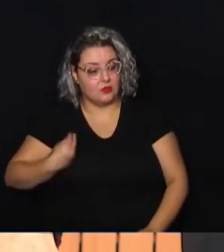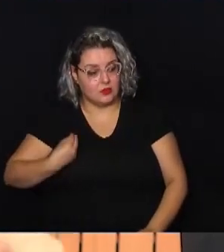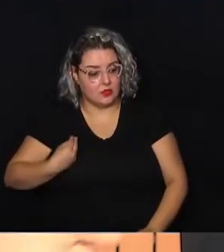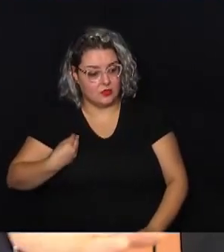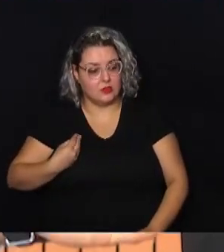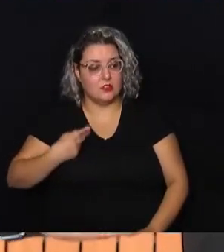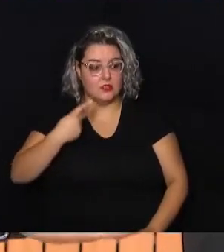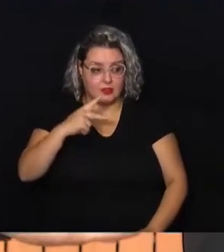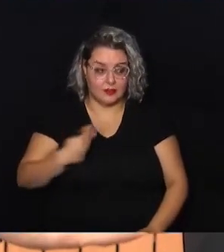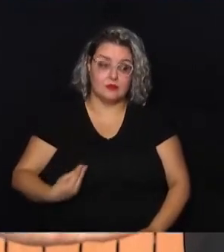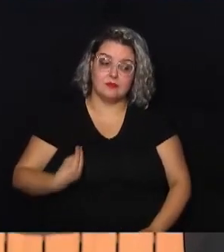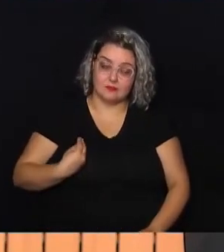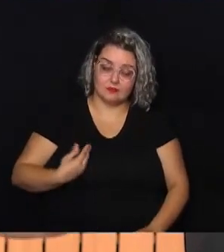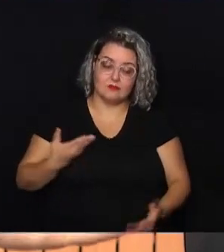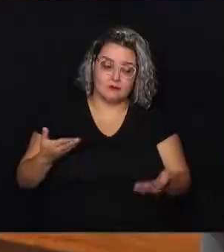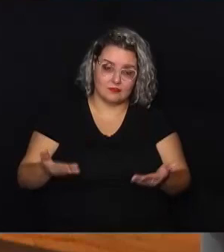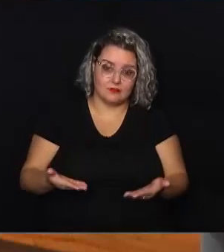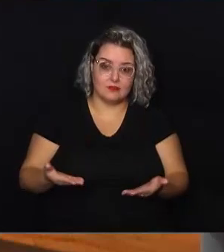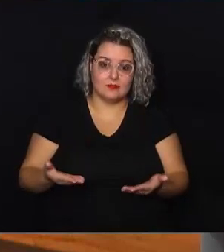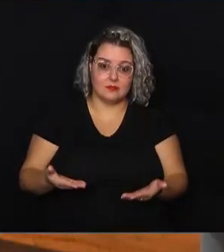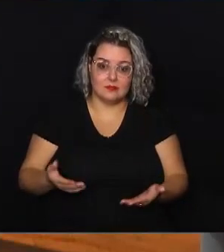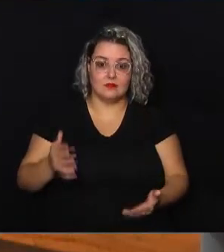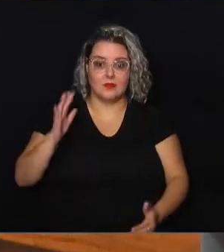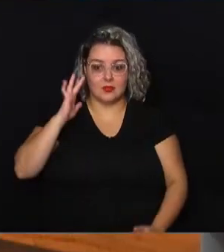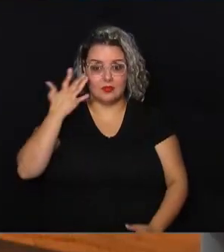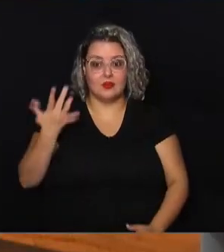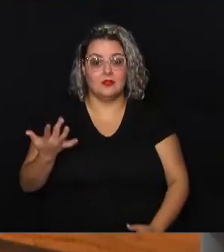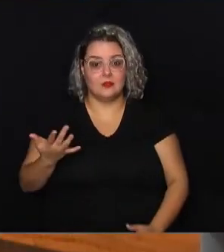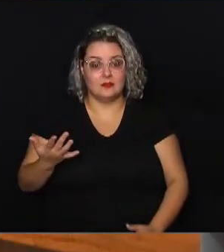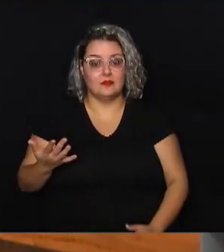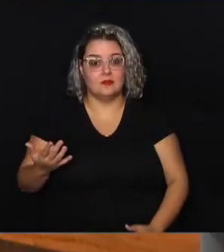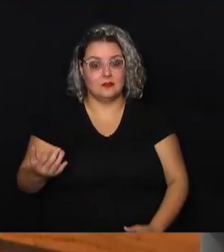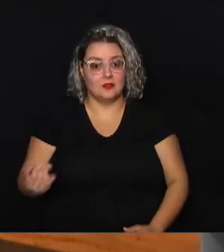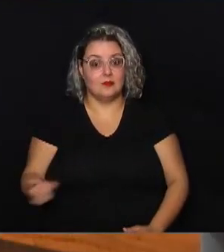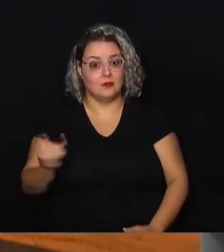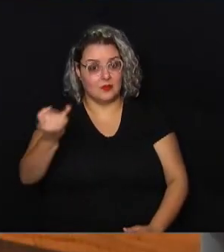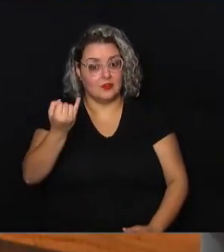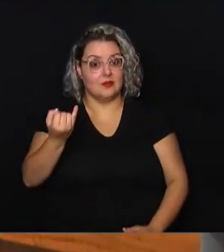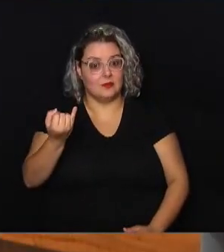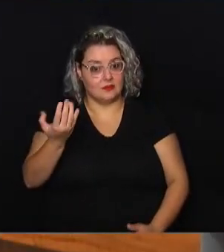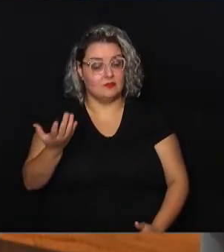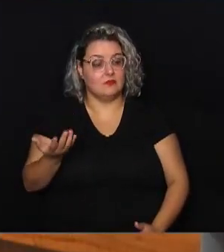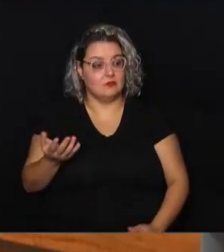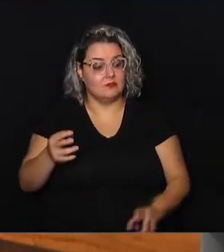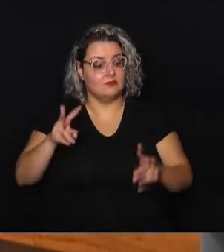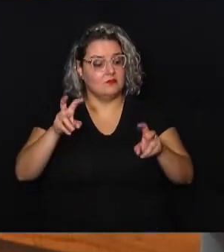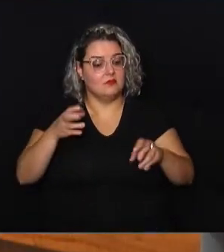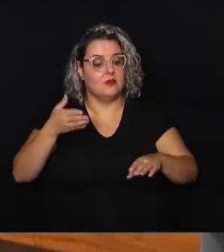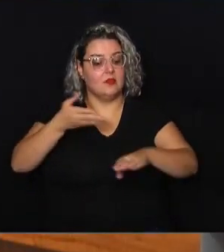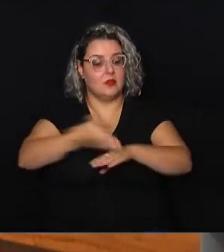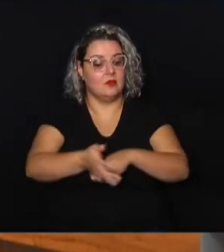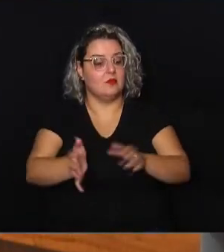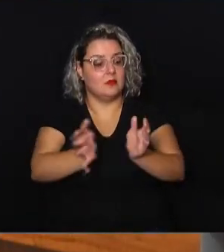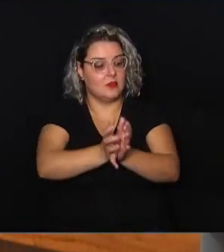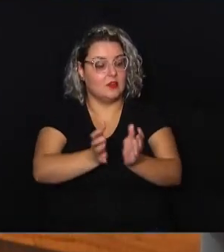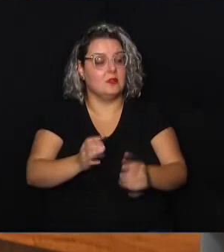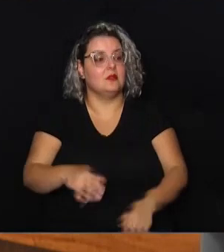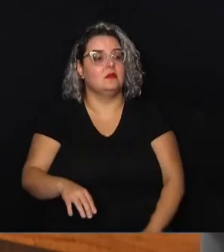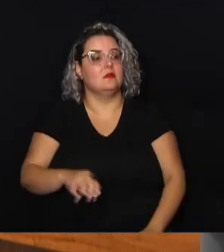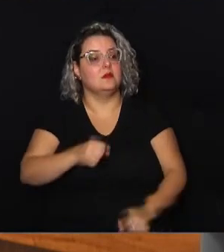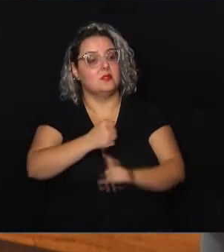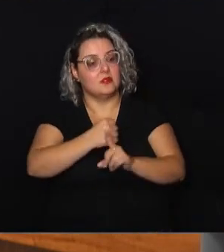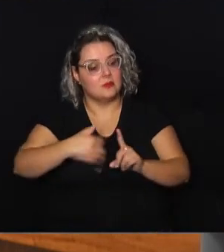presença aqui, eu acho que é até emblemático, né? Você acabou fazendo parte da Comissão de Saúde. Olha que coisa bacana,